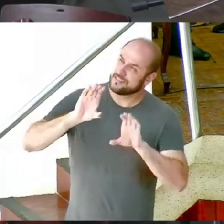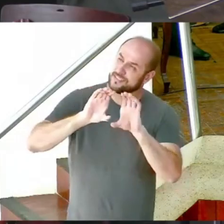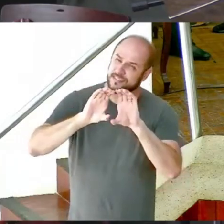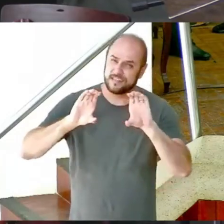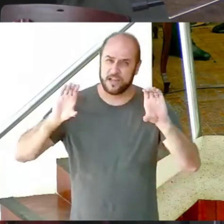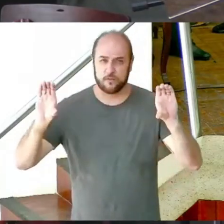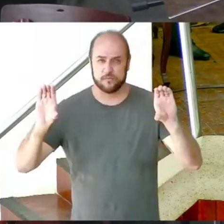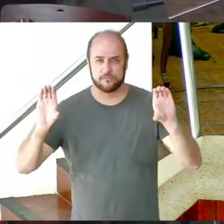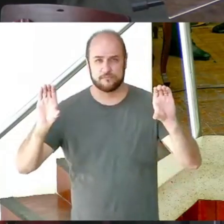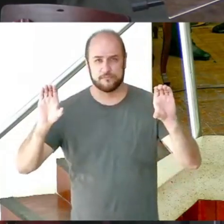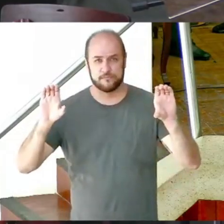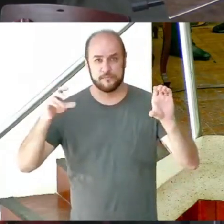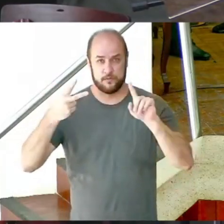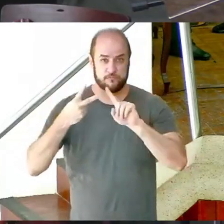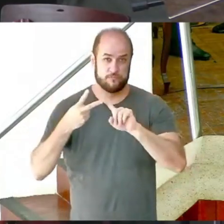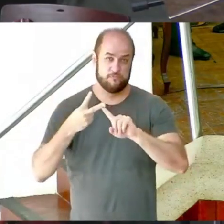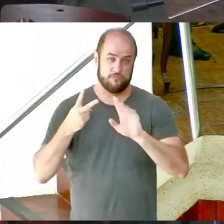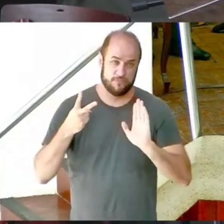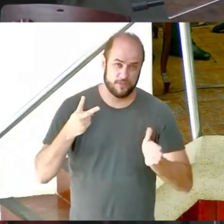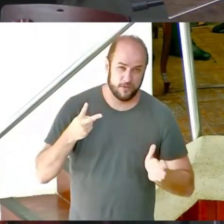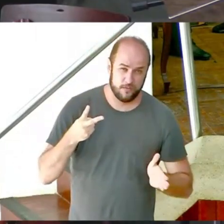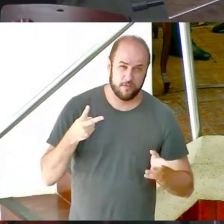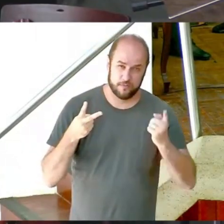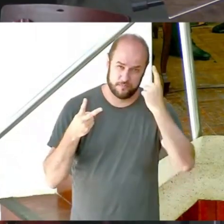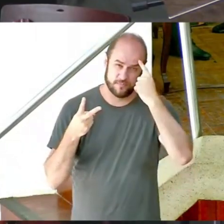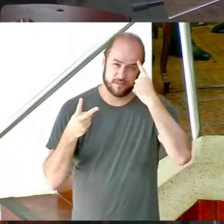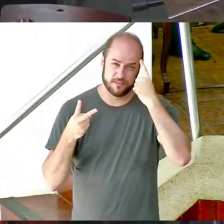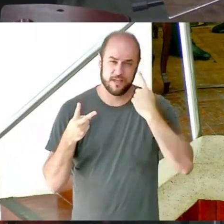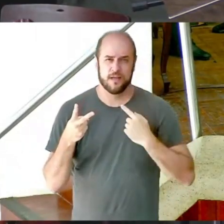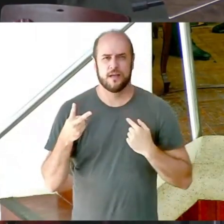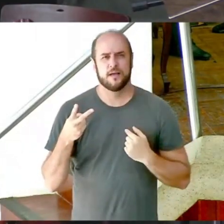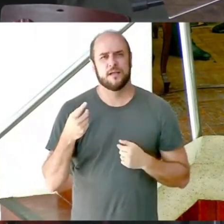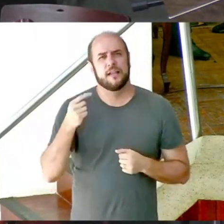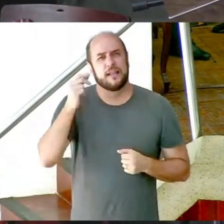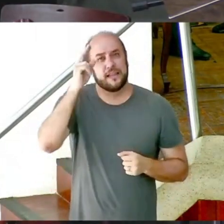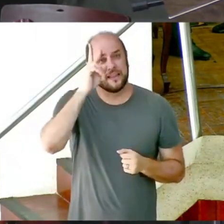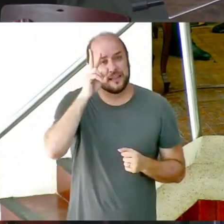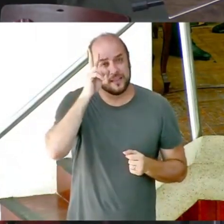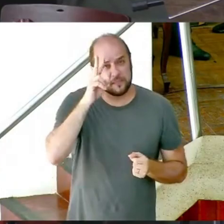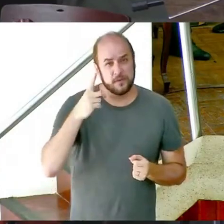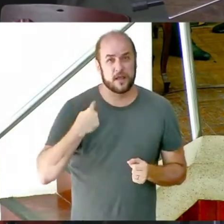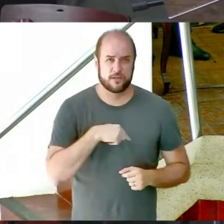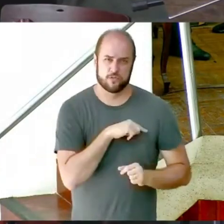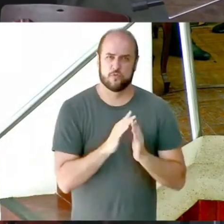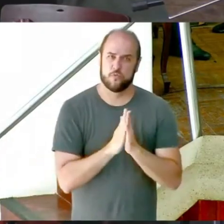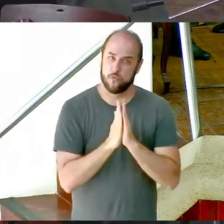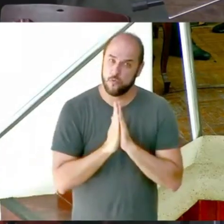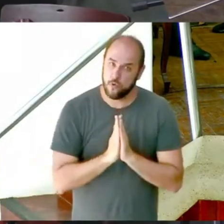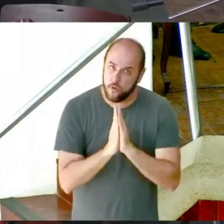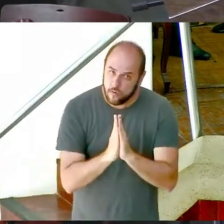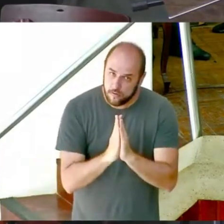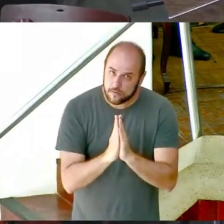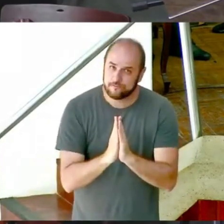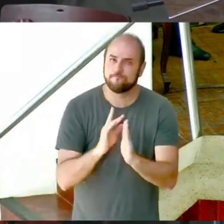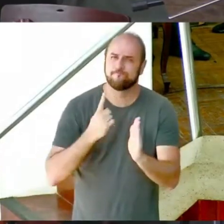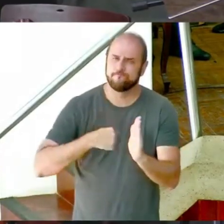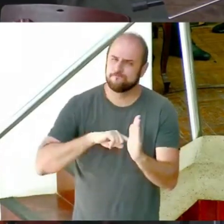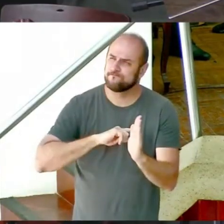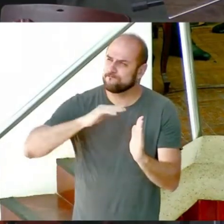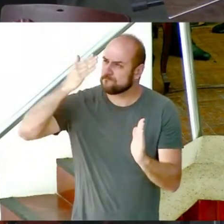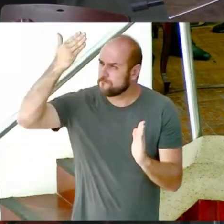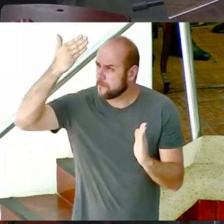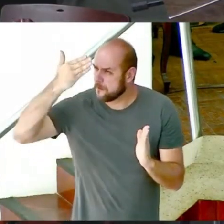outro componente da oração, que nos remete ao fato de que quando nós oramos, nós estamos diante do